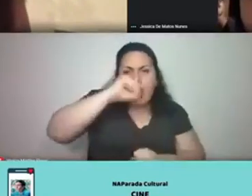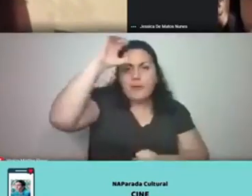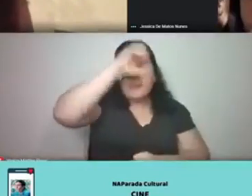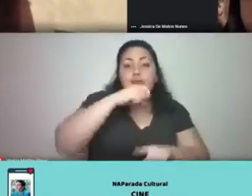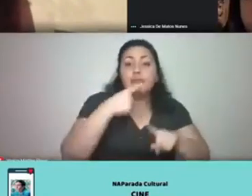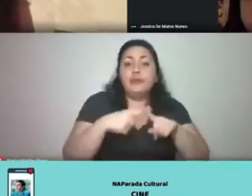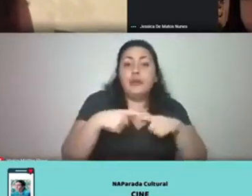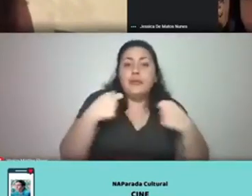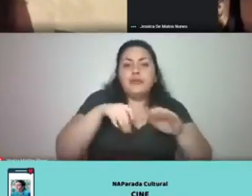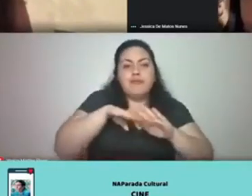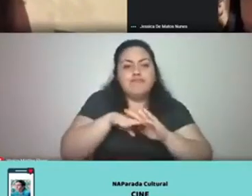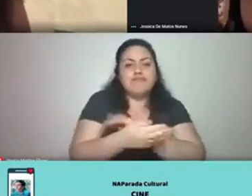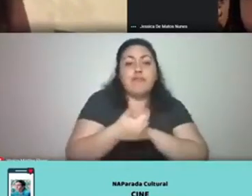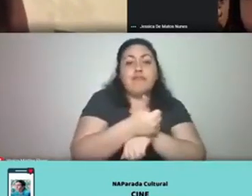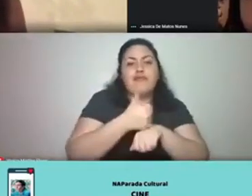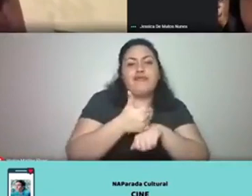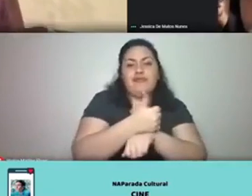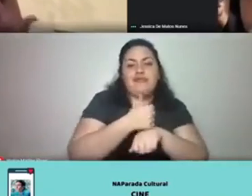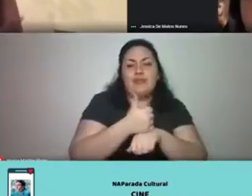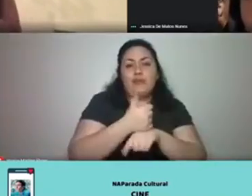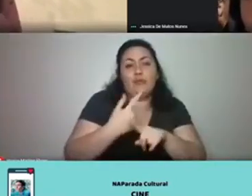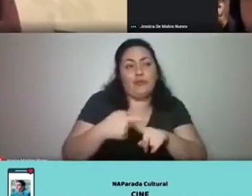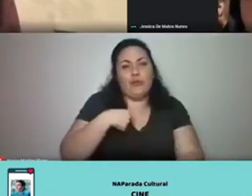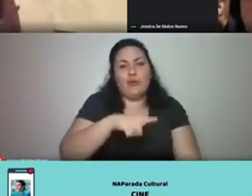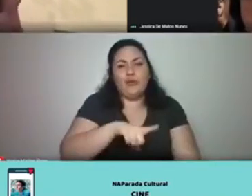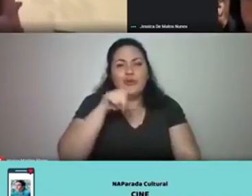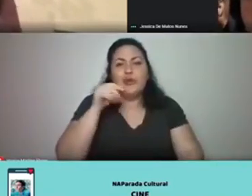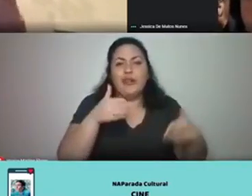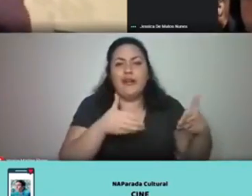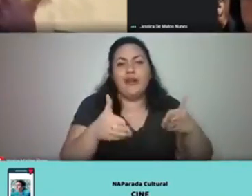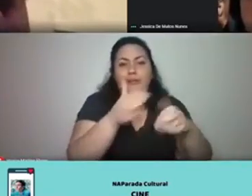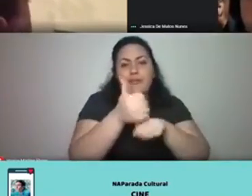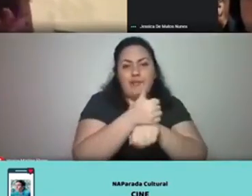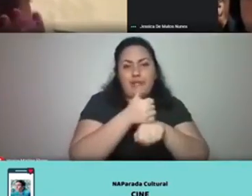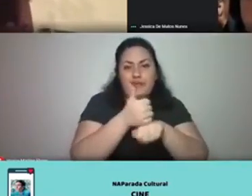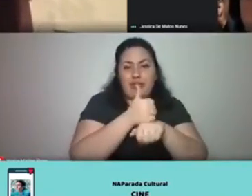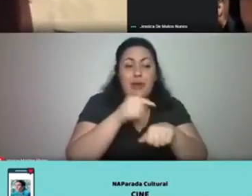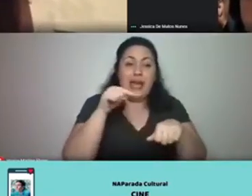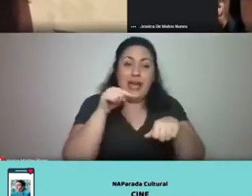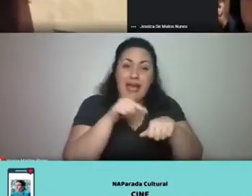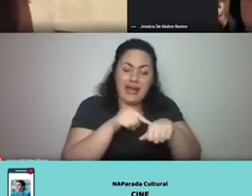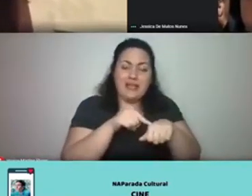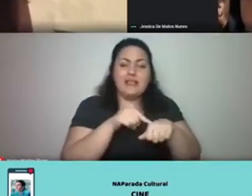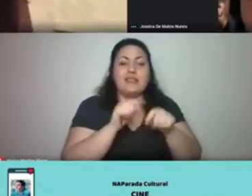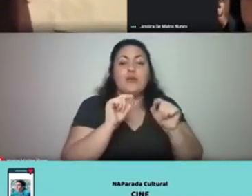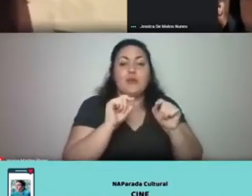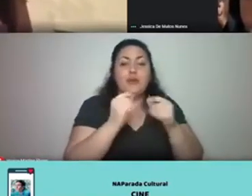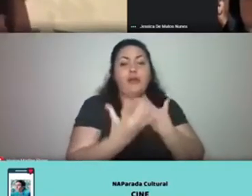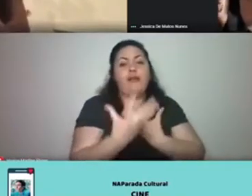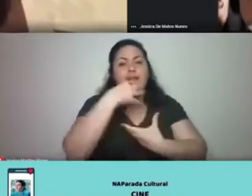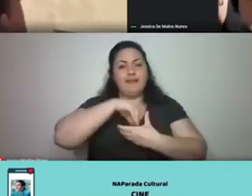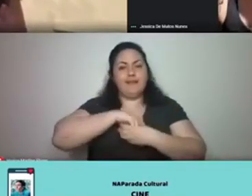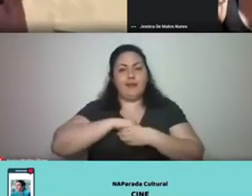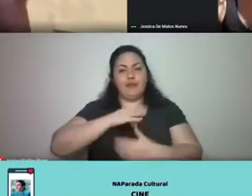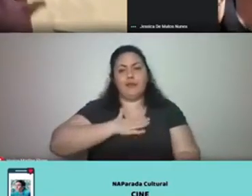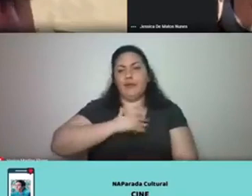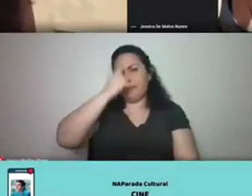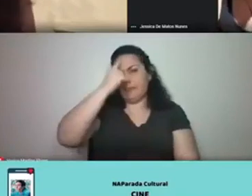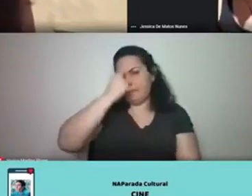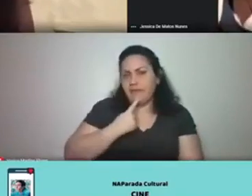gente escolheu, né? E essa profissão vai fazer parte da nossa personalidade e da